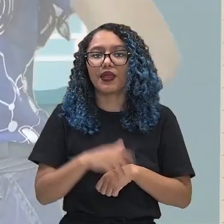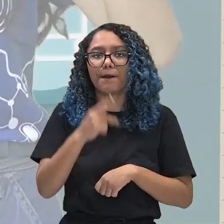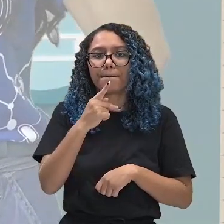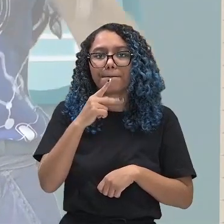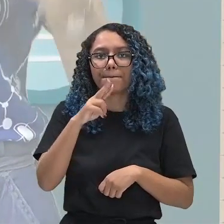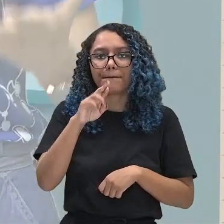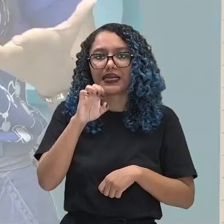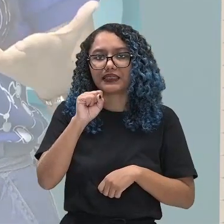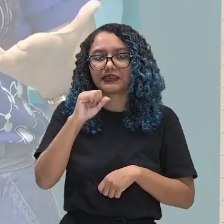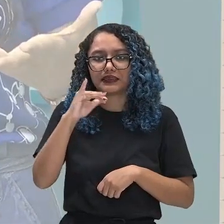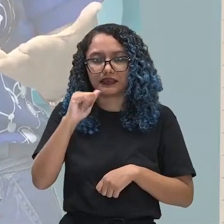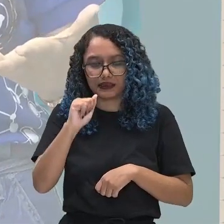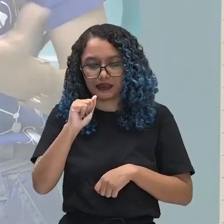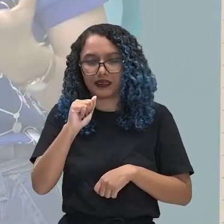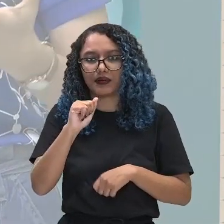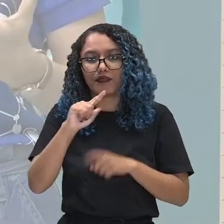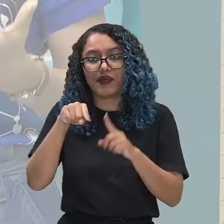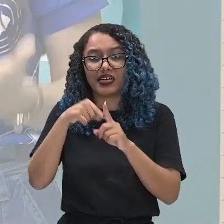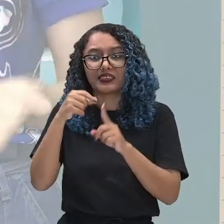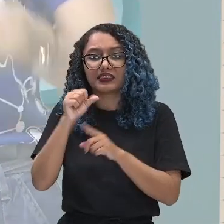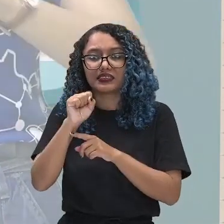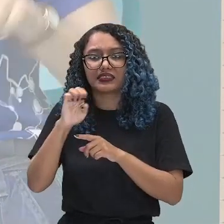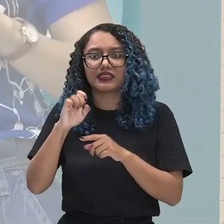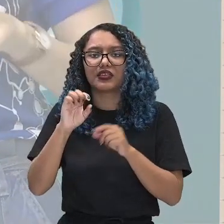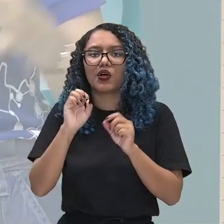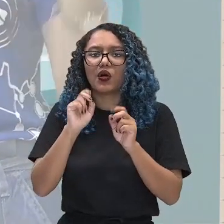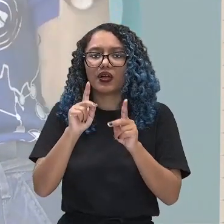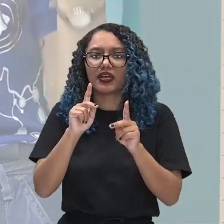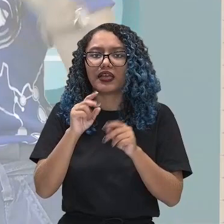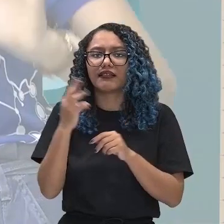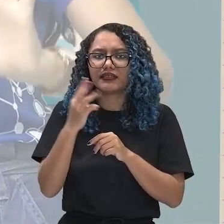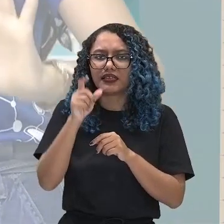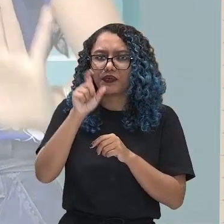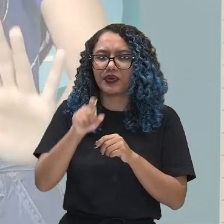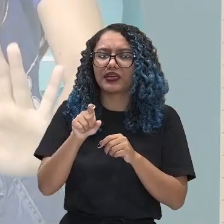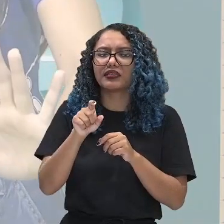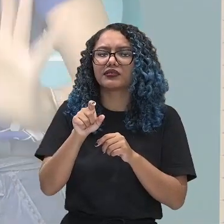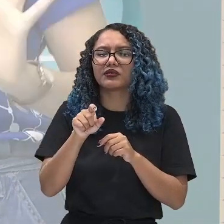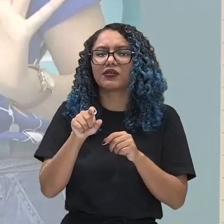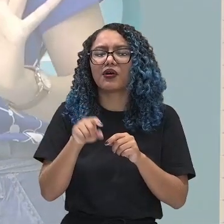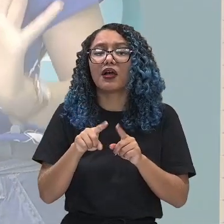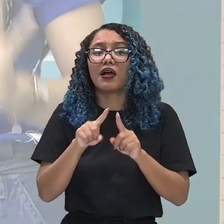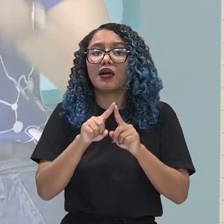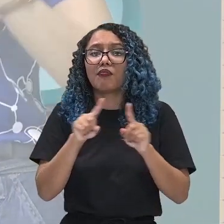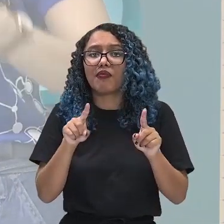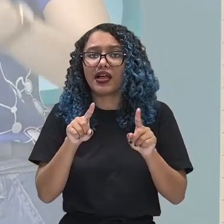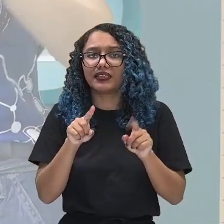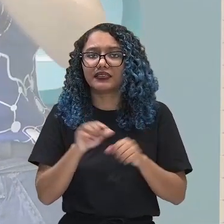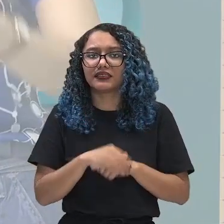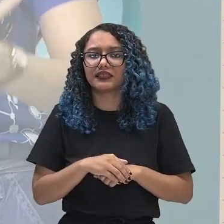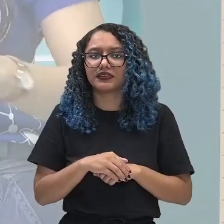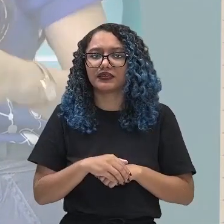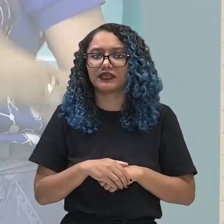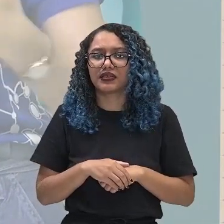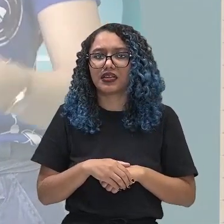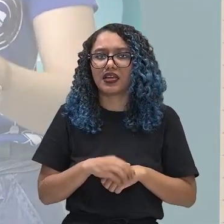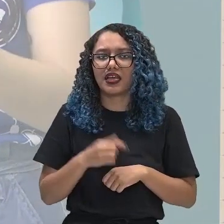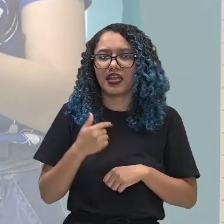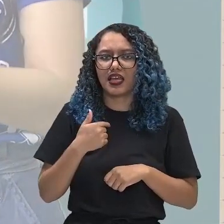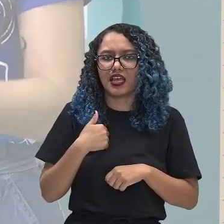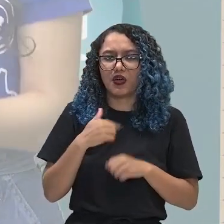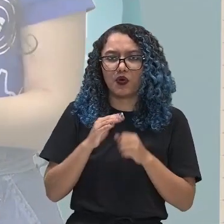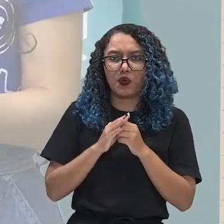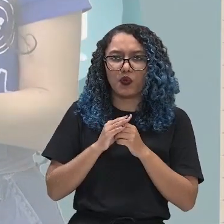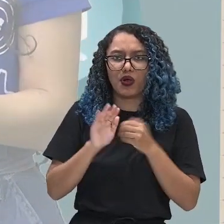si. Mas mesmo eu colocando em terceira pessoa, não quer dizer que eu estou me ausentando ali da minha opinião. Eu